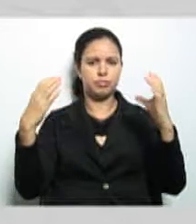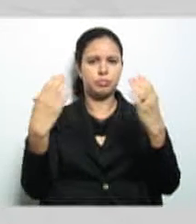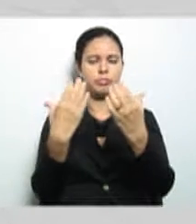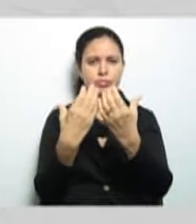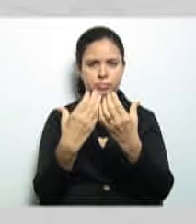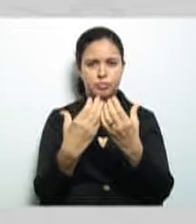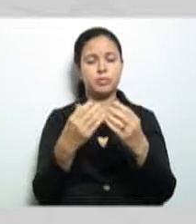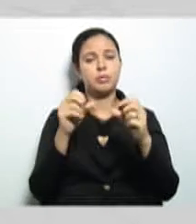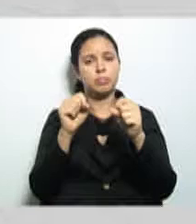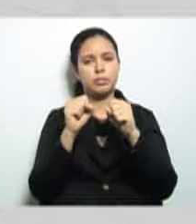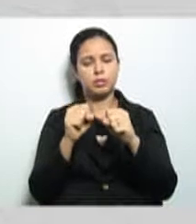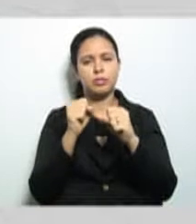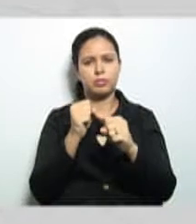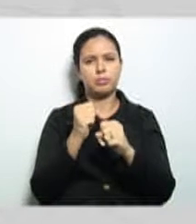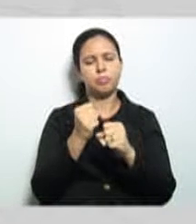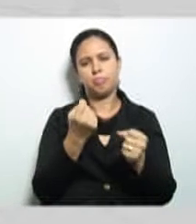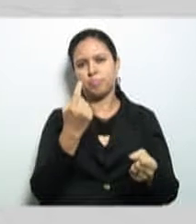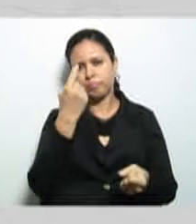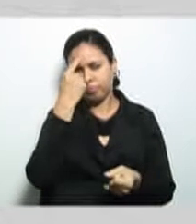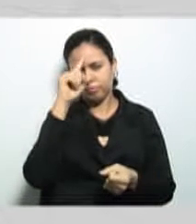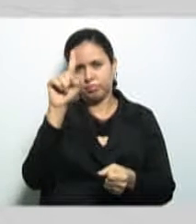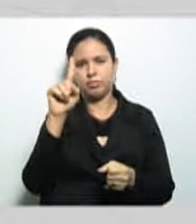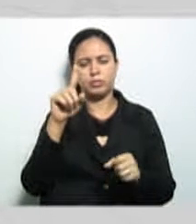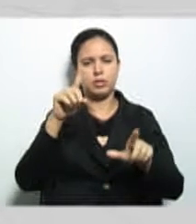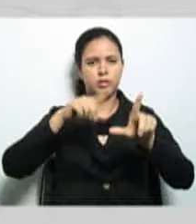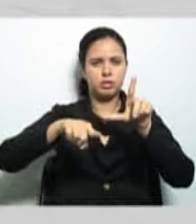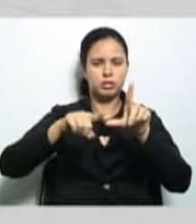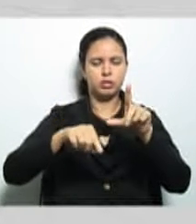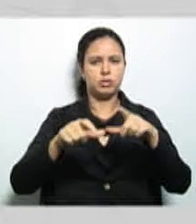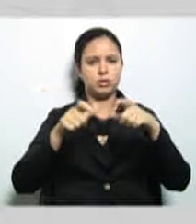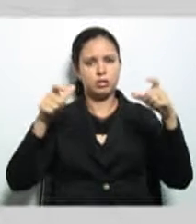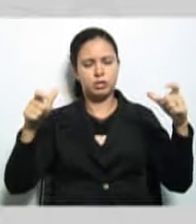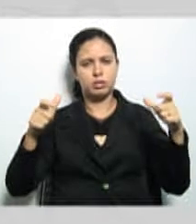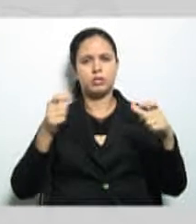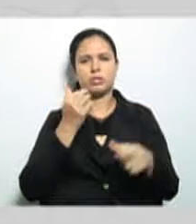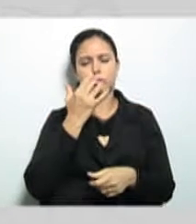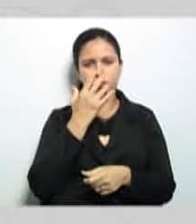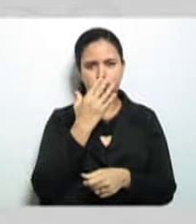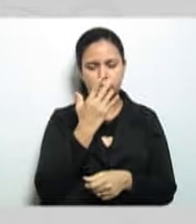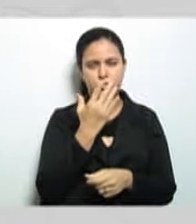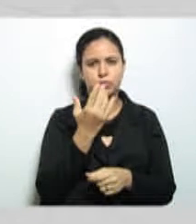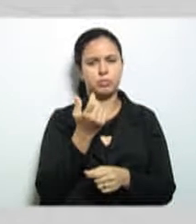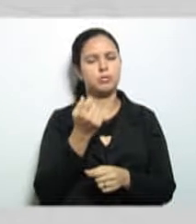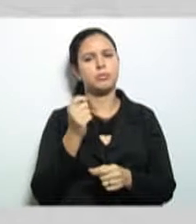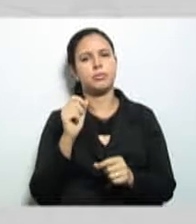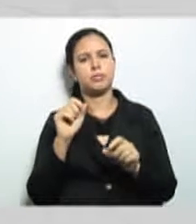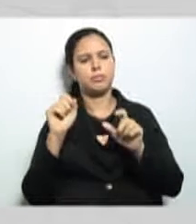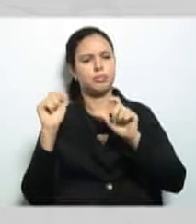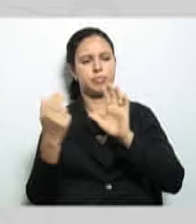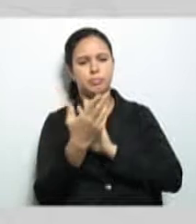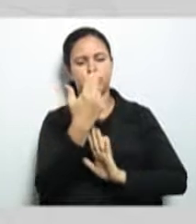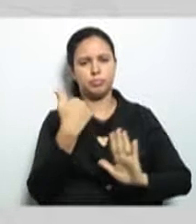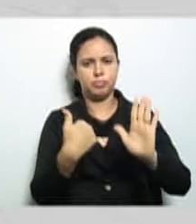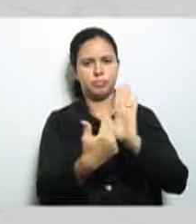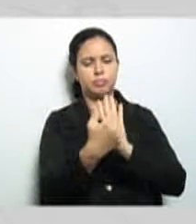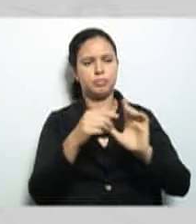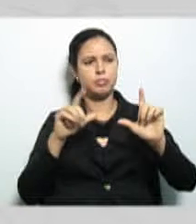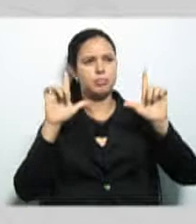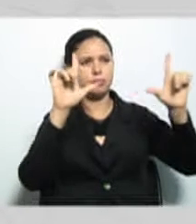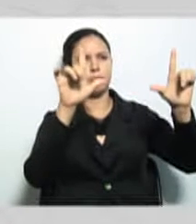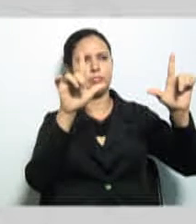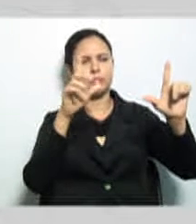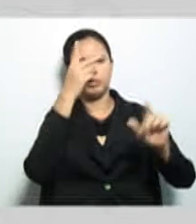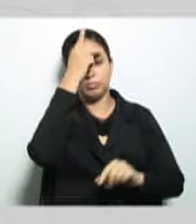soltar a criatividade, né? As letras grandes, as cores chamativas, as figuras impactantes são importantes para chamar a